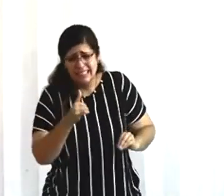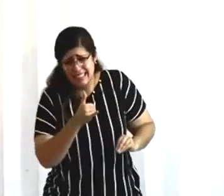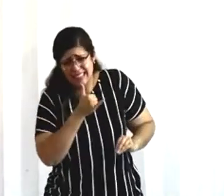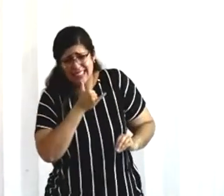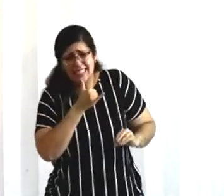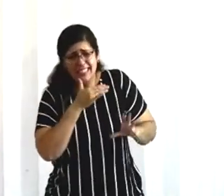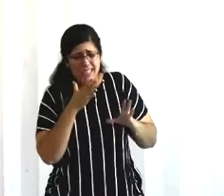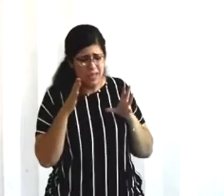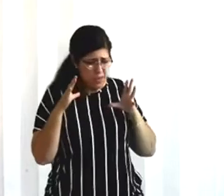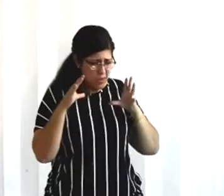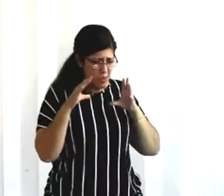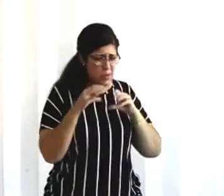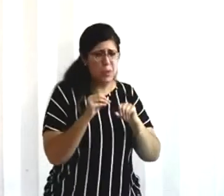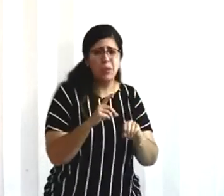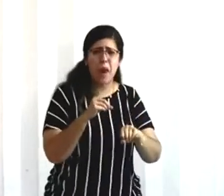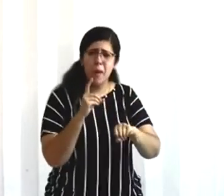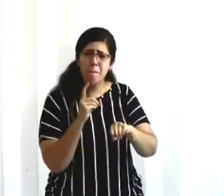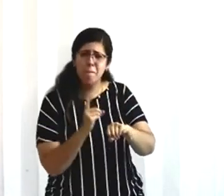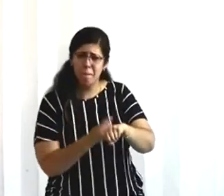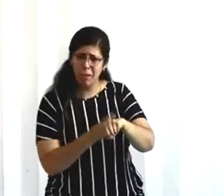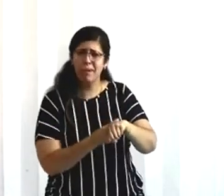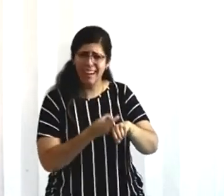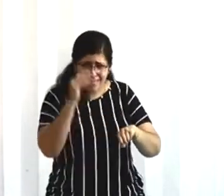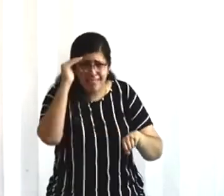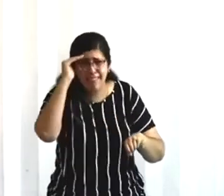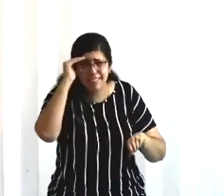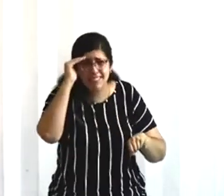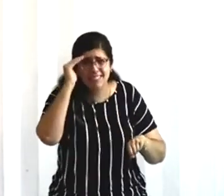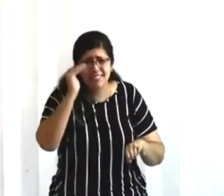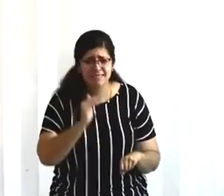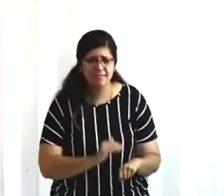com problemas dos mais adversos.